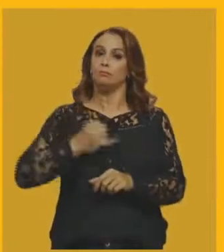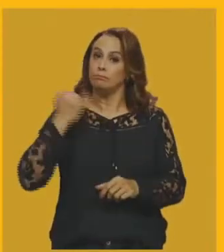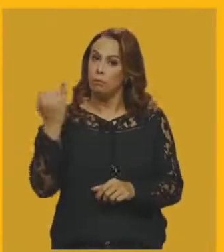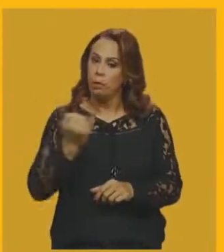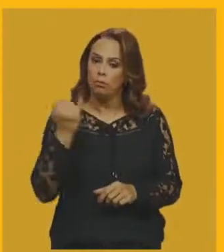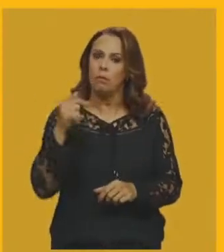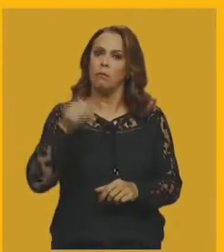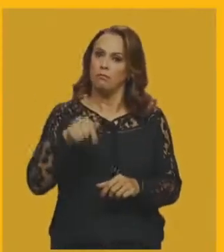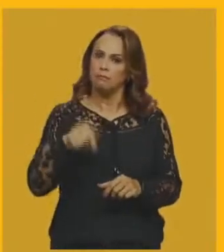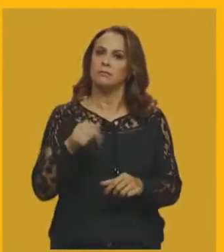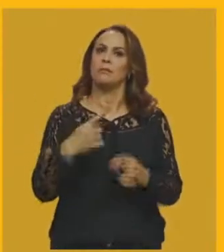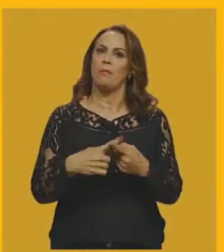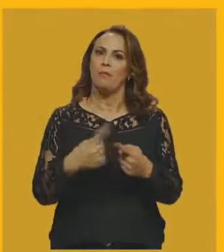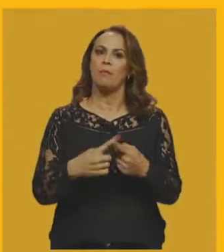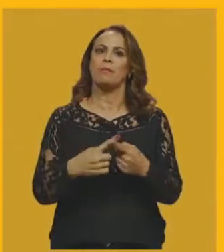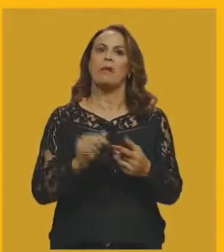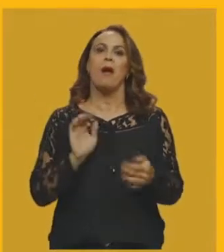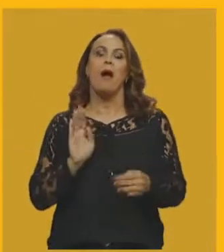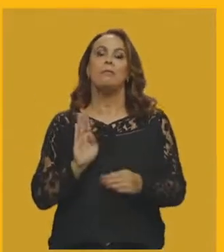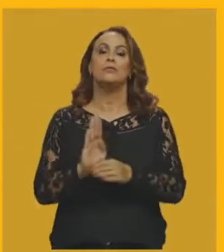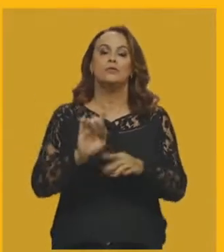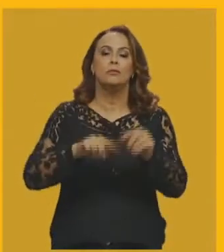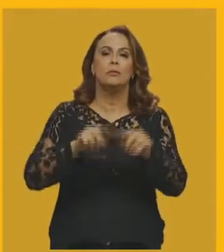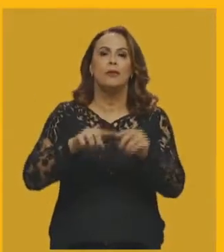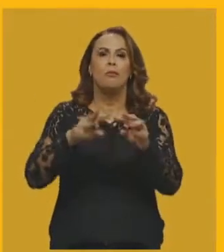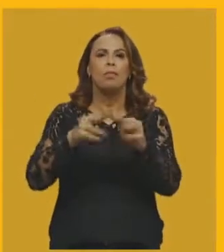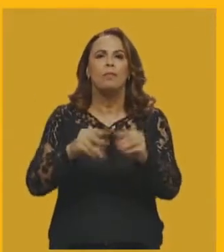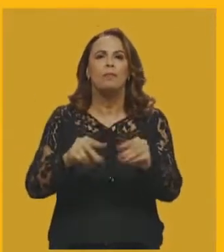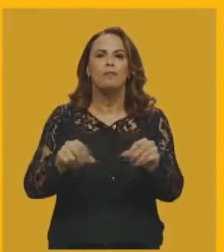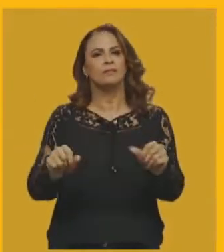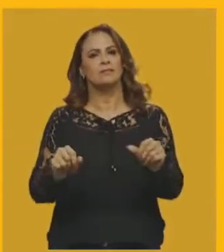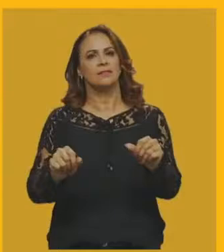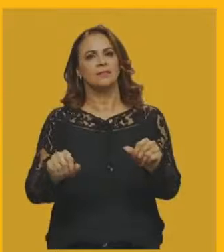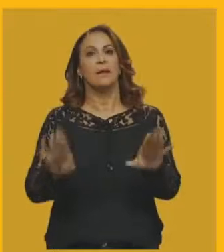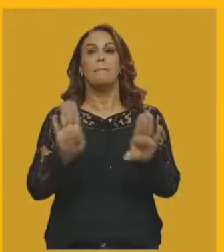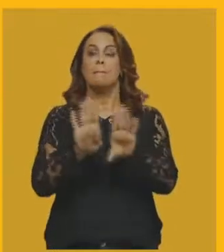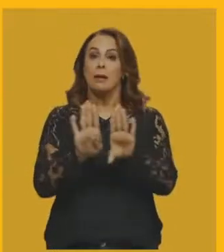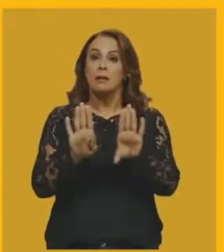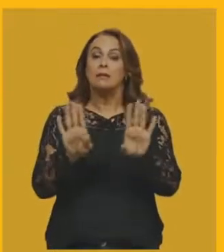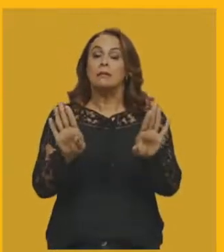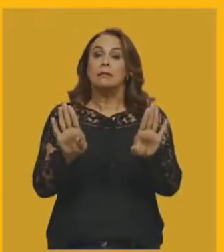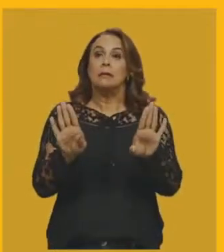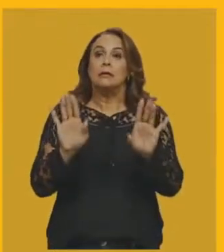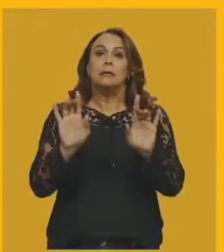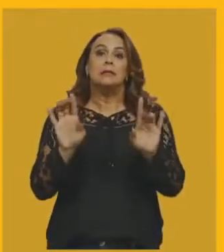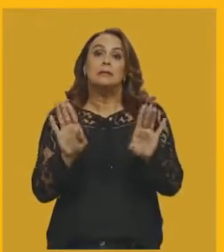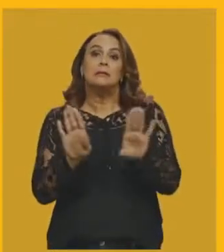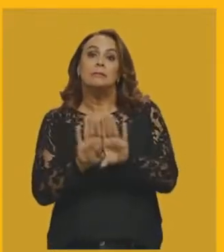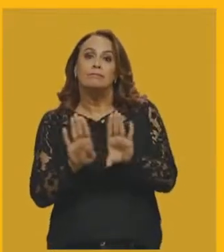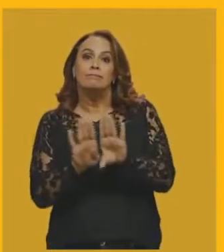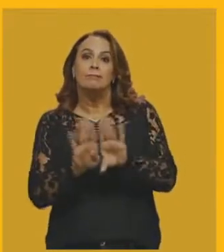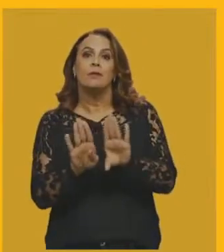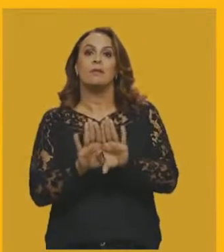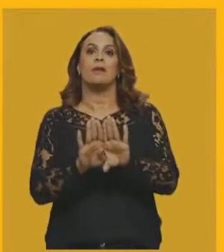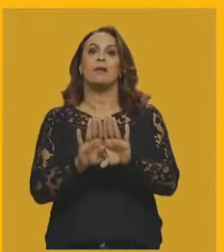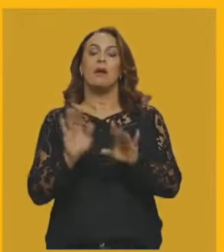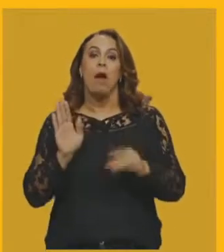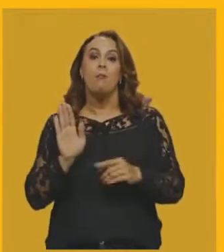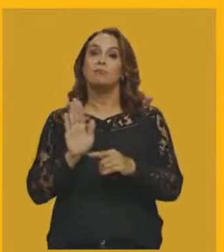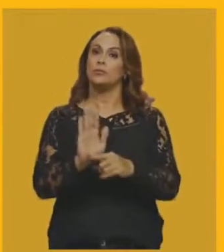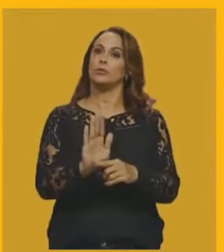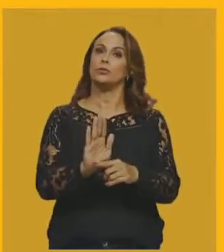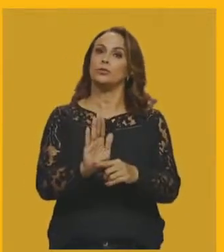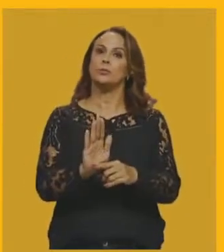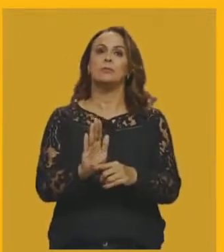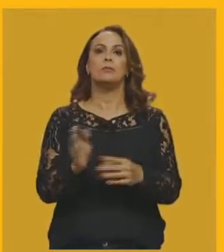viu também que os micro-organismos, eles agem aí na produção de alimentos, na produção de medicamentos, mas eu